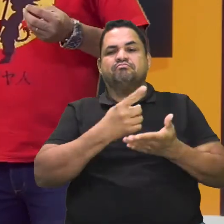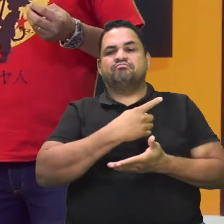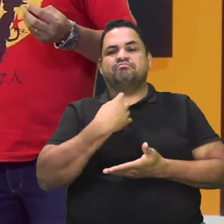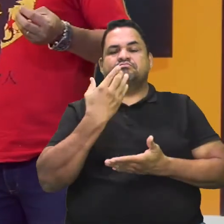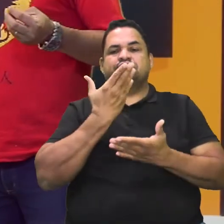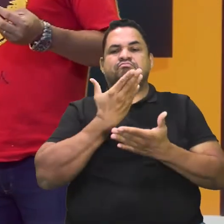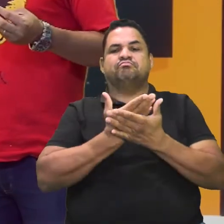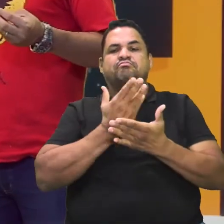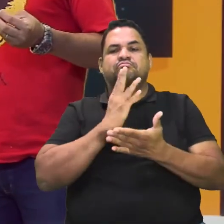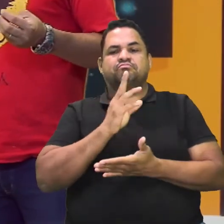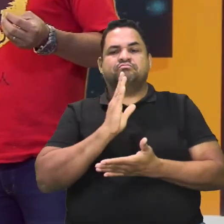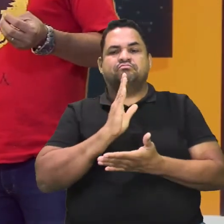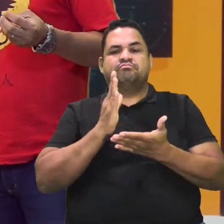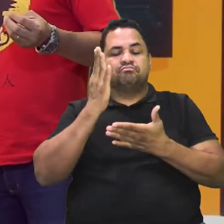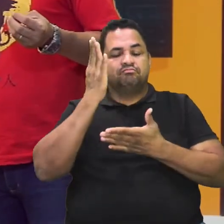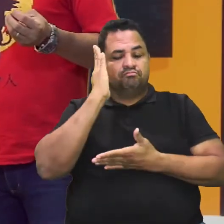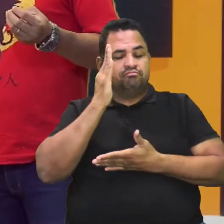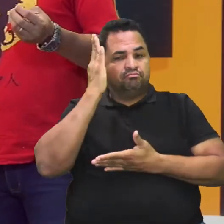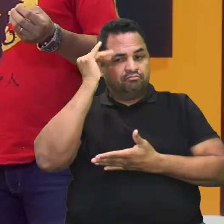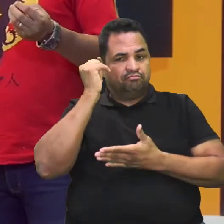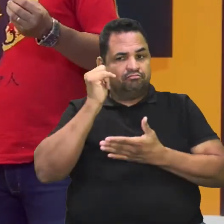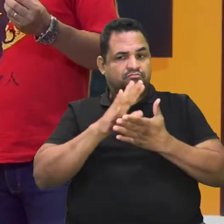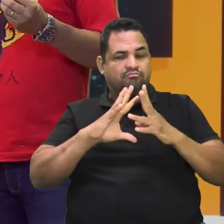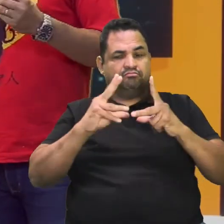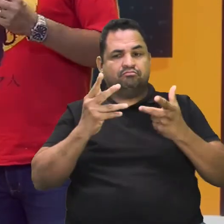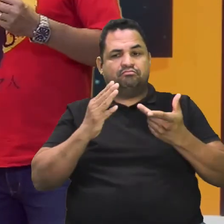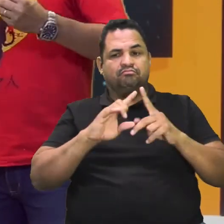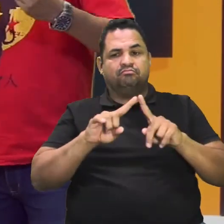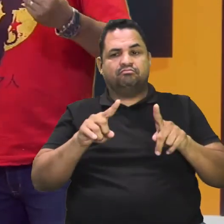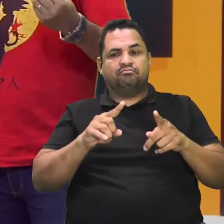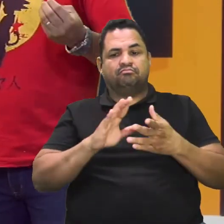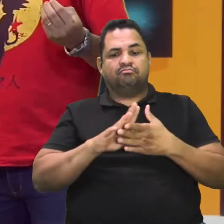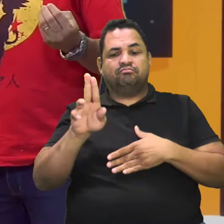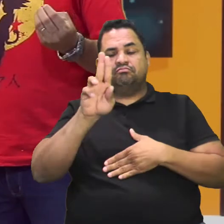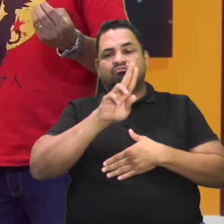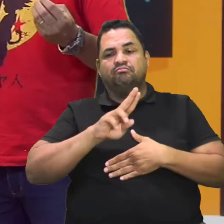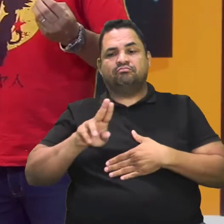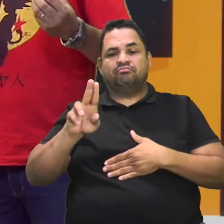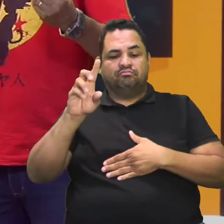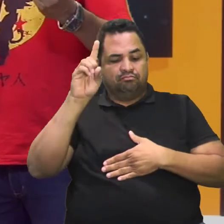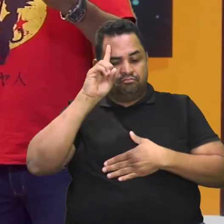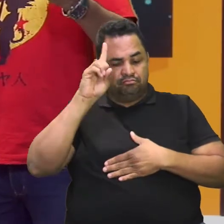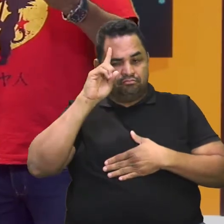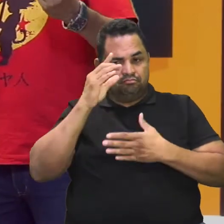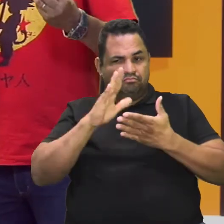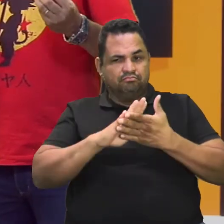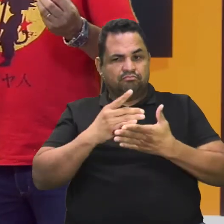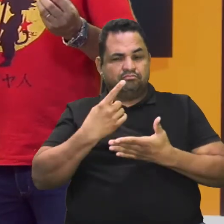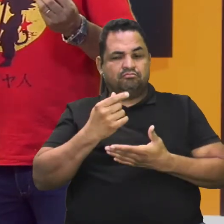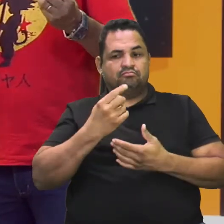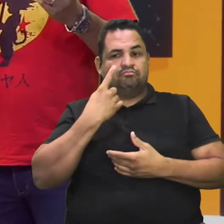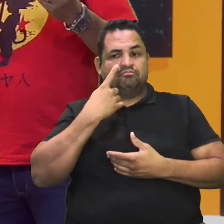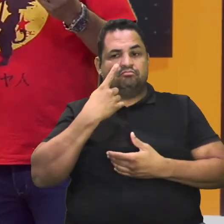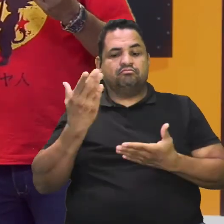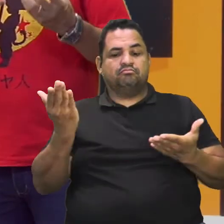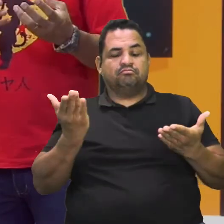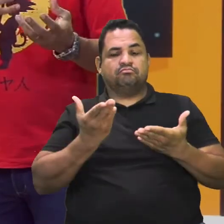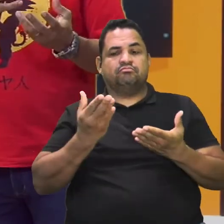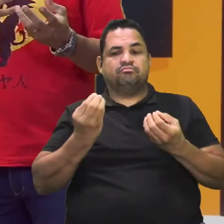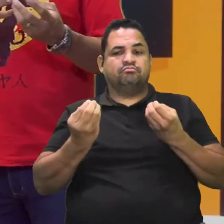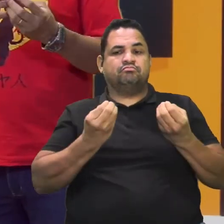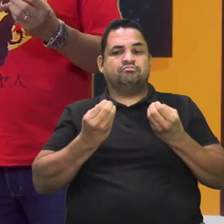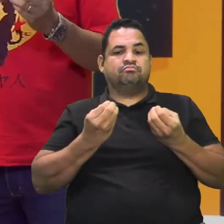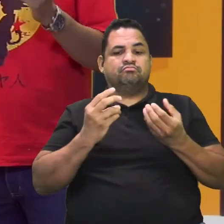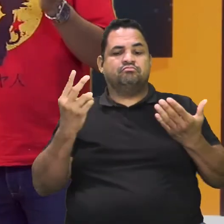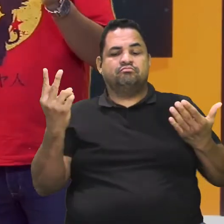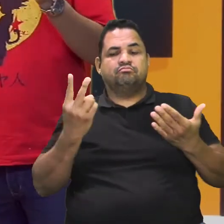já estudamos a parábola, já sabemos direitinho da parábola, mas na aplicação dela, nós vamos ver agora o seguinte, como